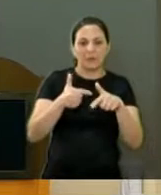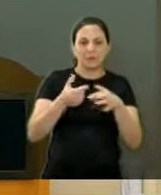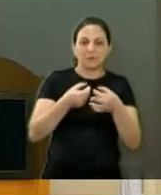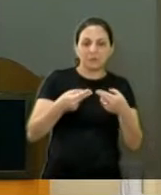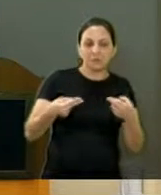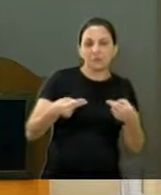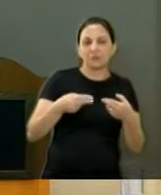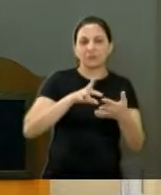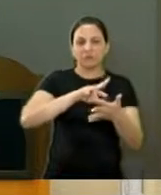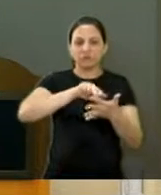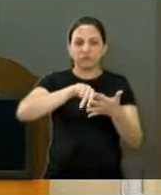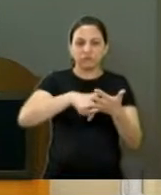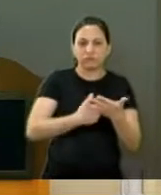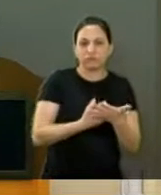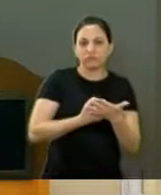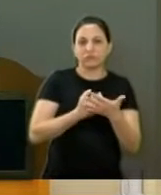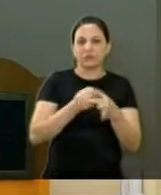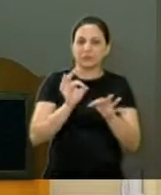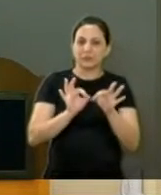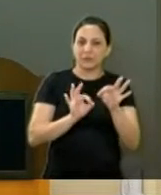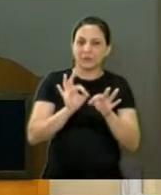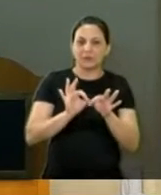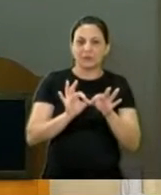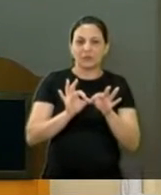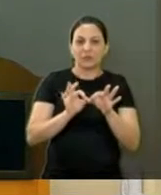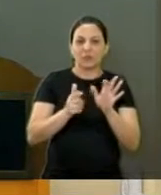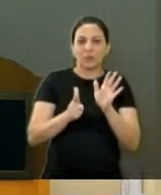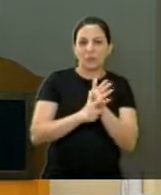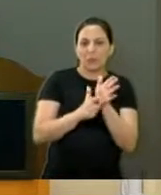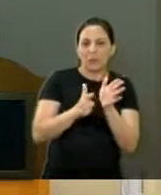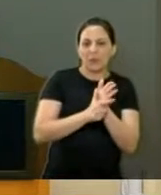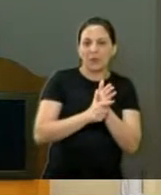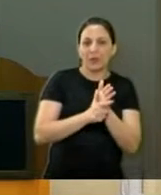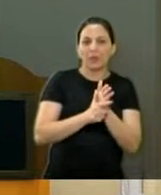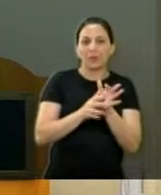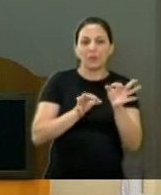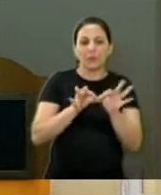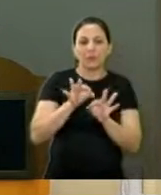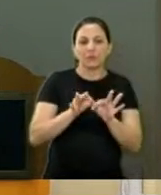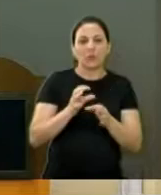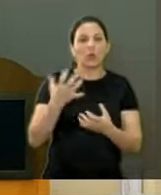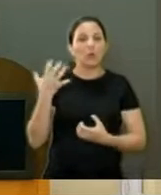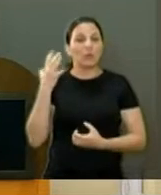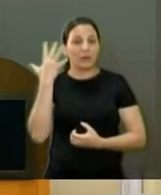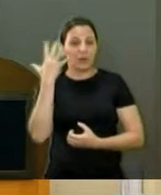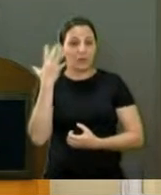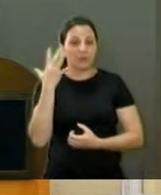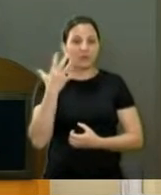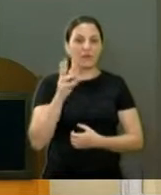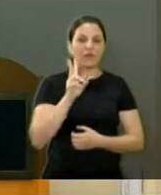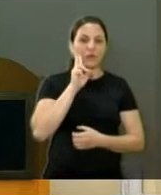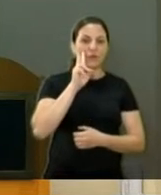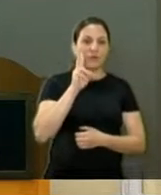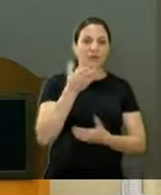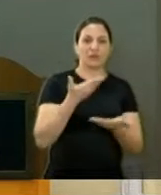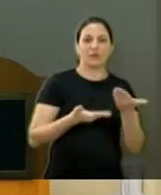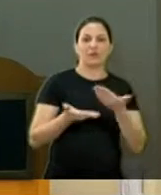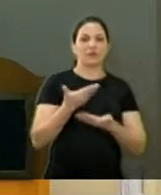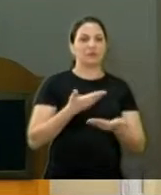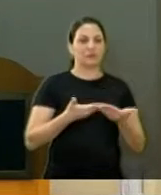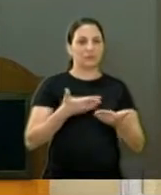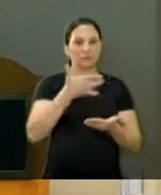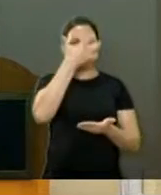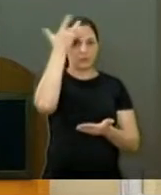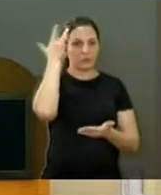em cartolina tal carnaval isso você vê interação das pessoas que